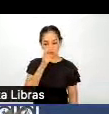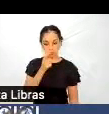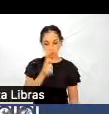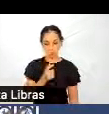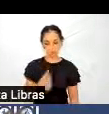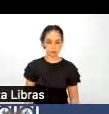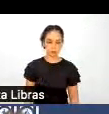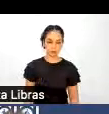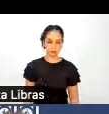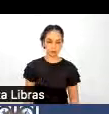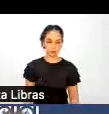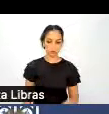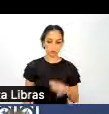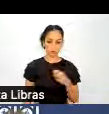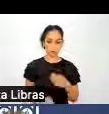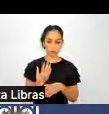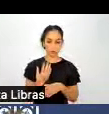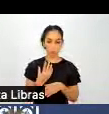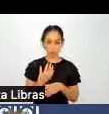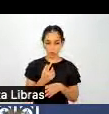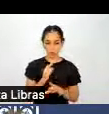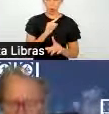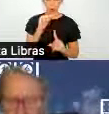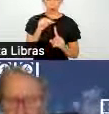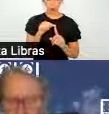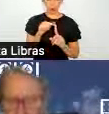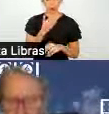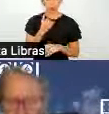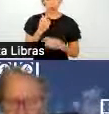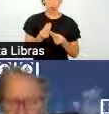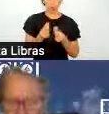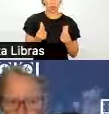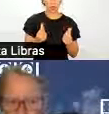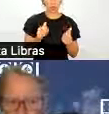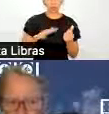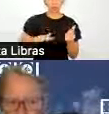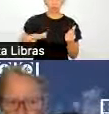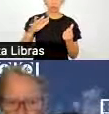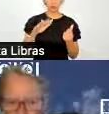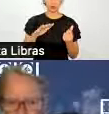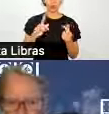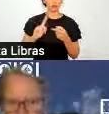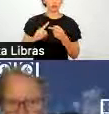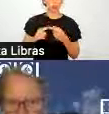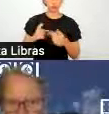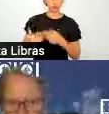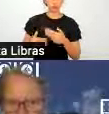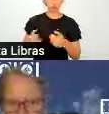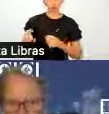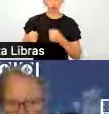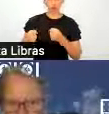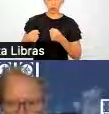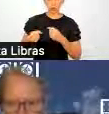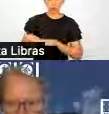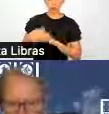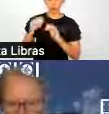que surge com o intuito de melhorar a qualidade do ar, de reduzir o tráfego de veículos na cidade. Barcelona é uma cidade grelha